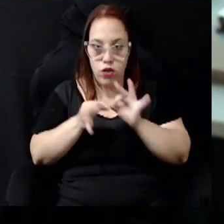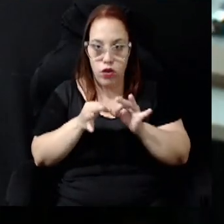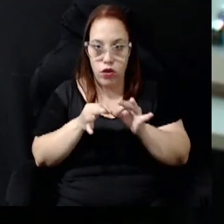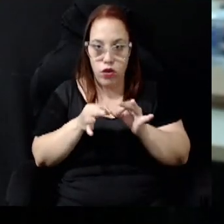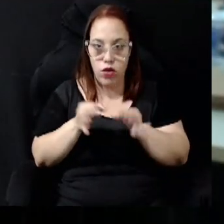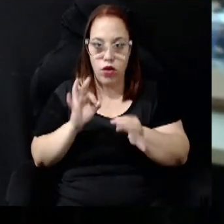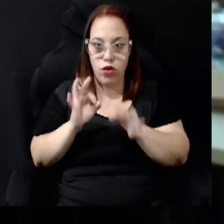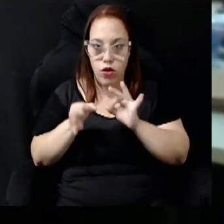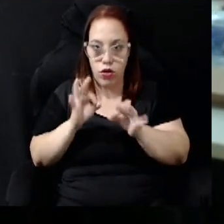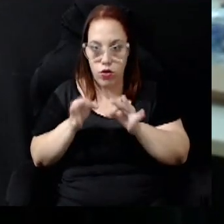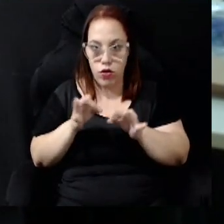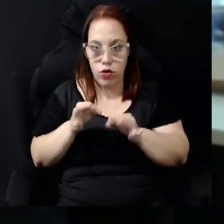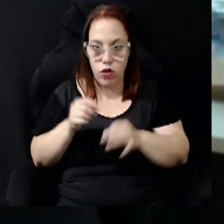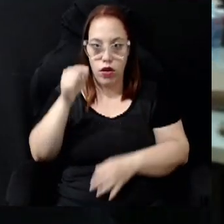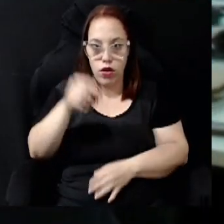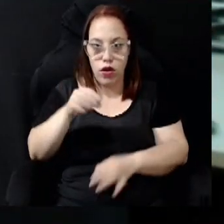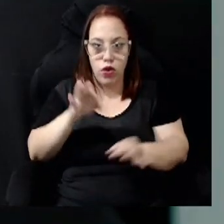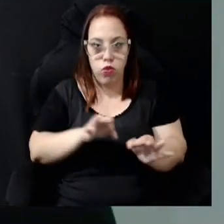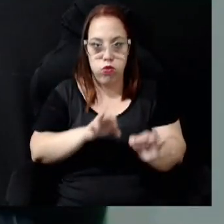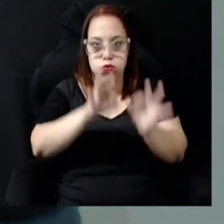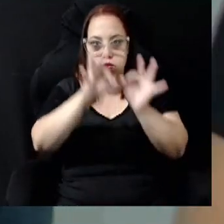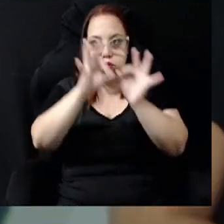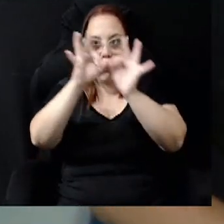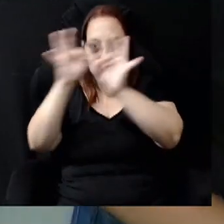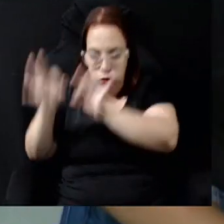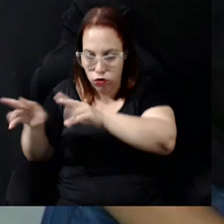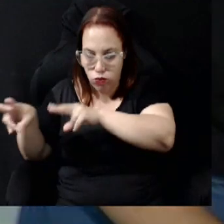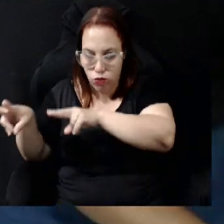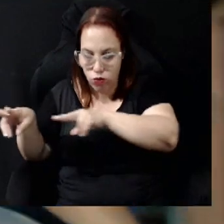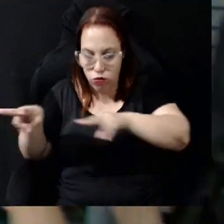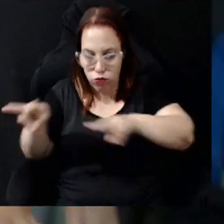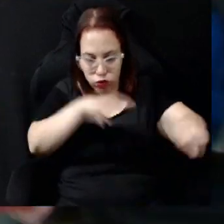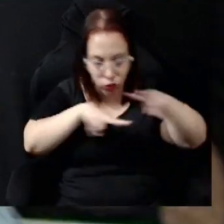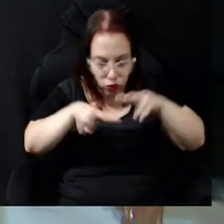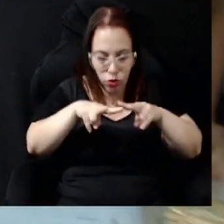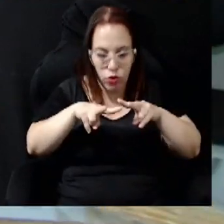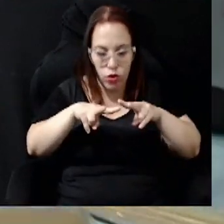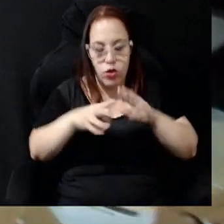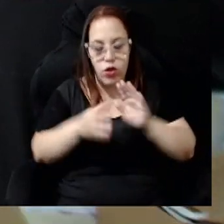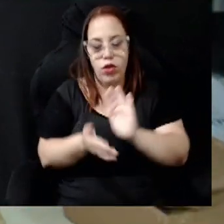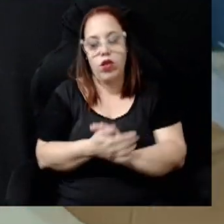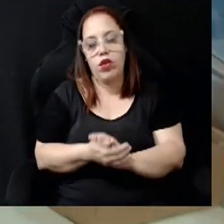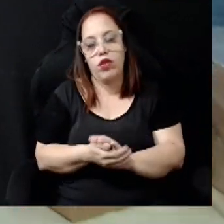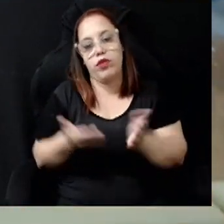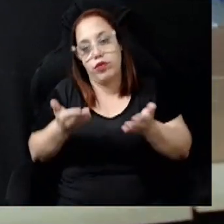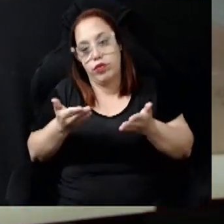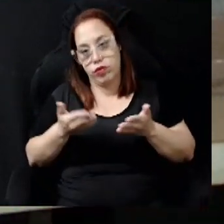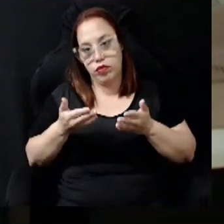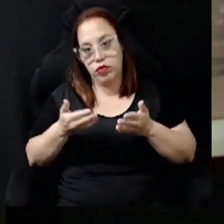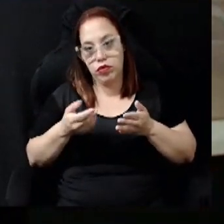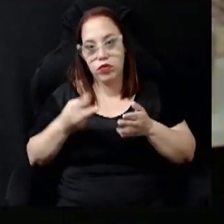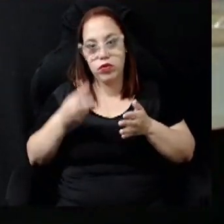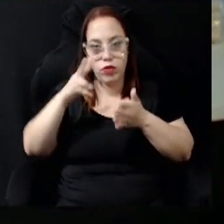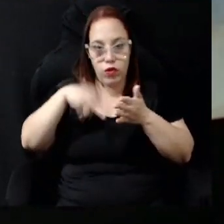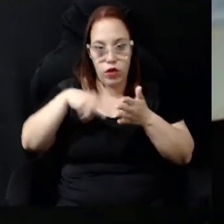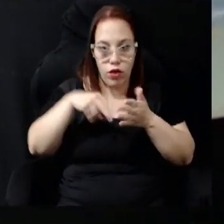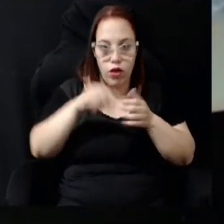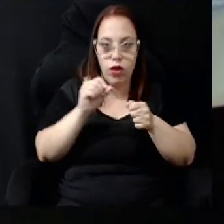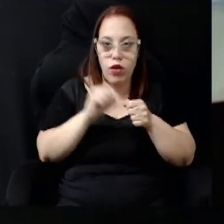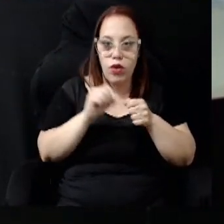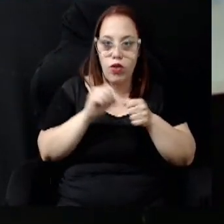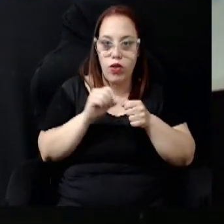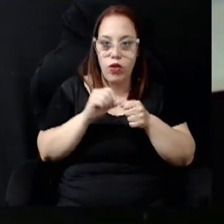para a juíza que está fiscalizando todo o processo, e aí, com essa lisura, isso vai ser feito